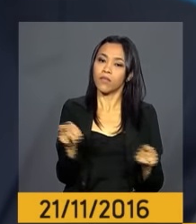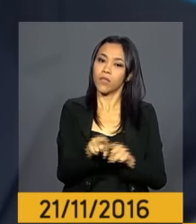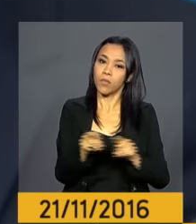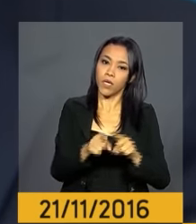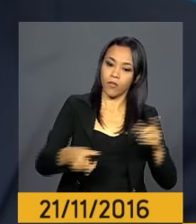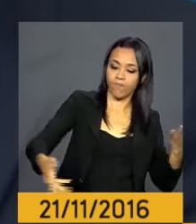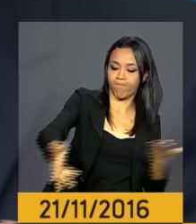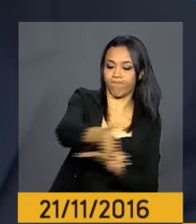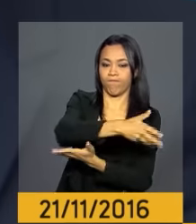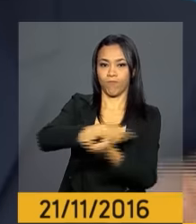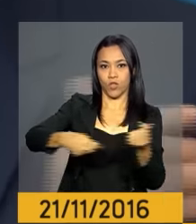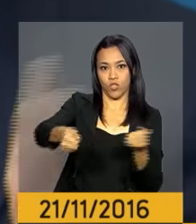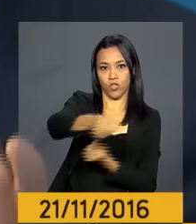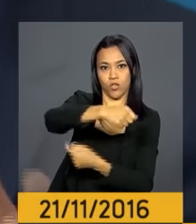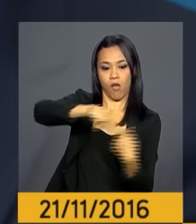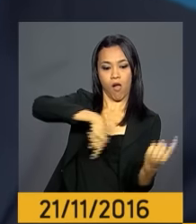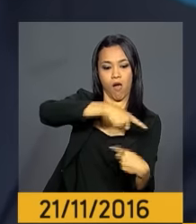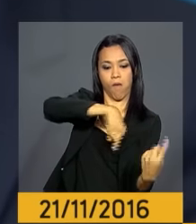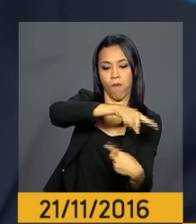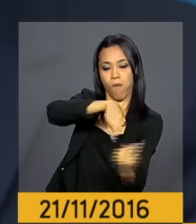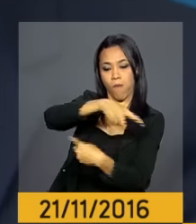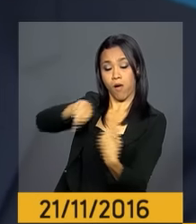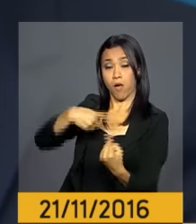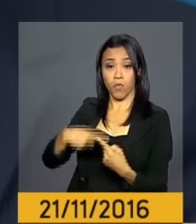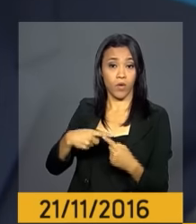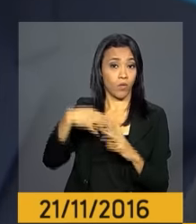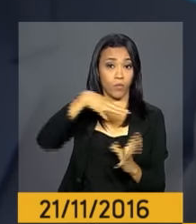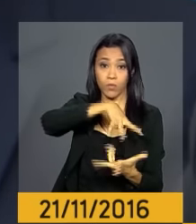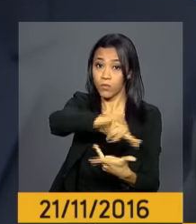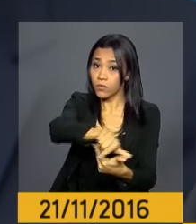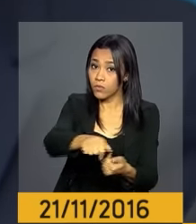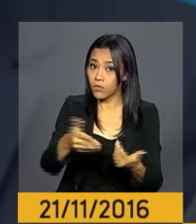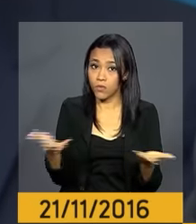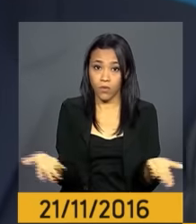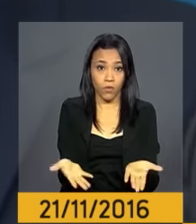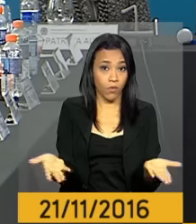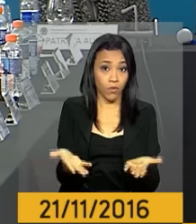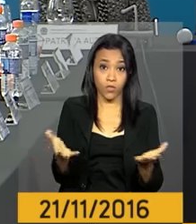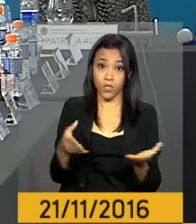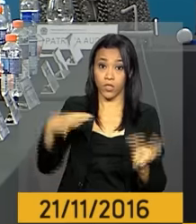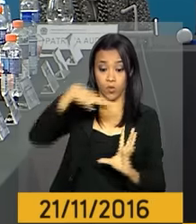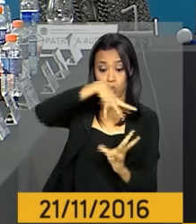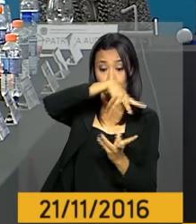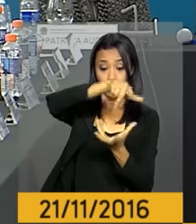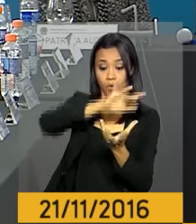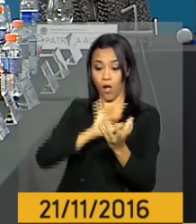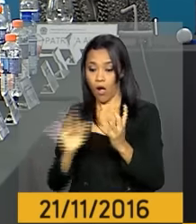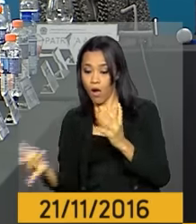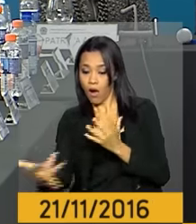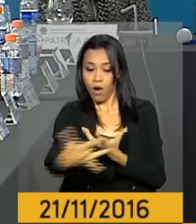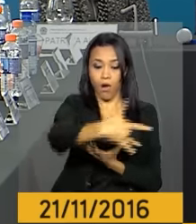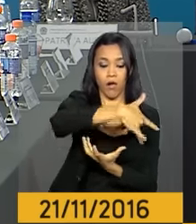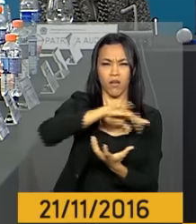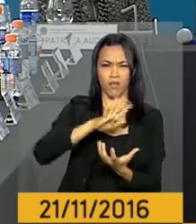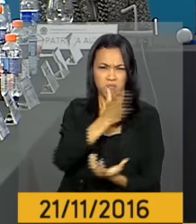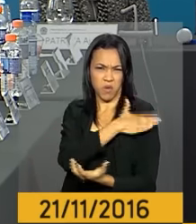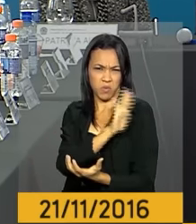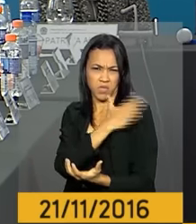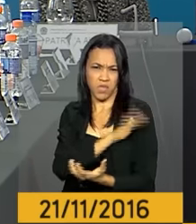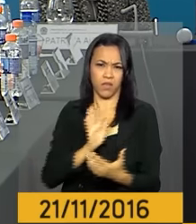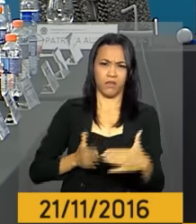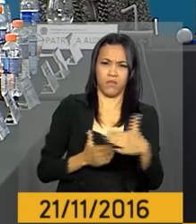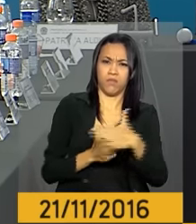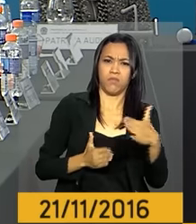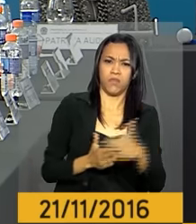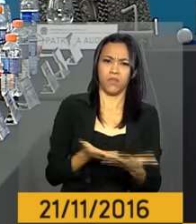nacional. Porque o mundo hoje, vou dizer uma trivialidade, o mundo globalizado como está, não podemos ter preconceitos e barreiras